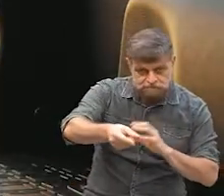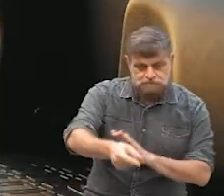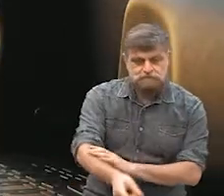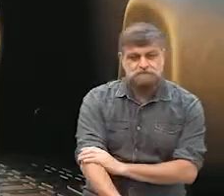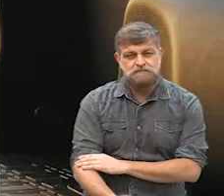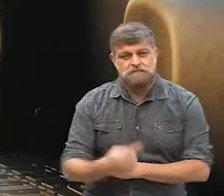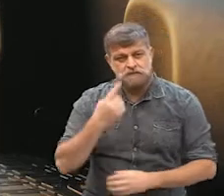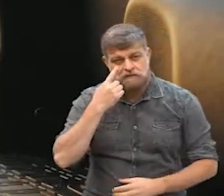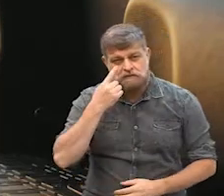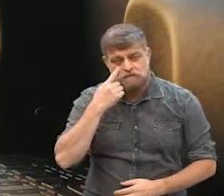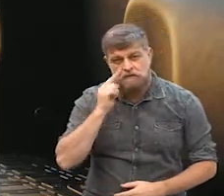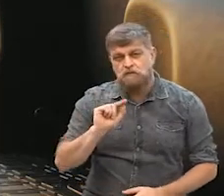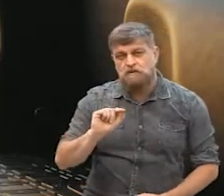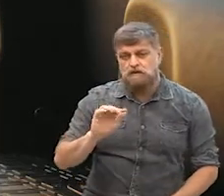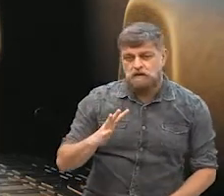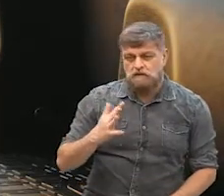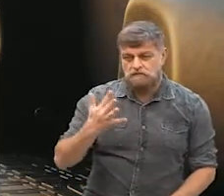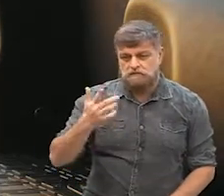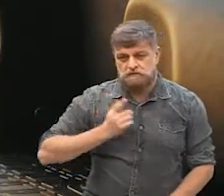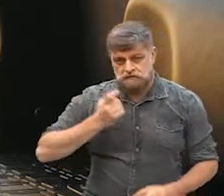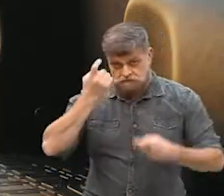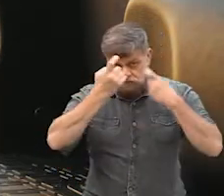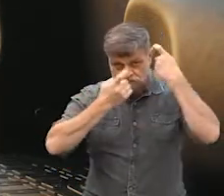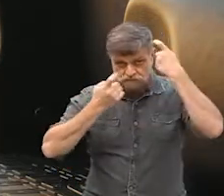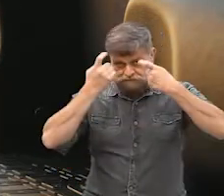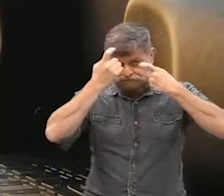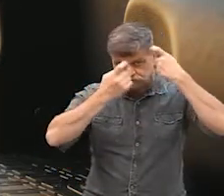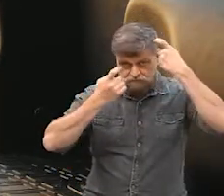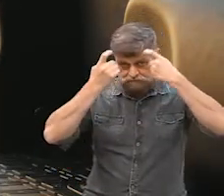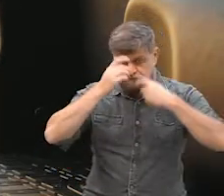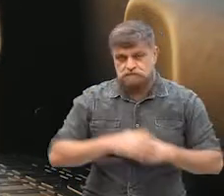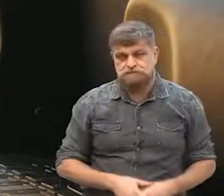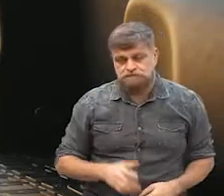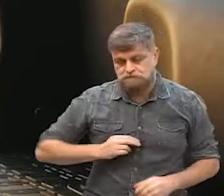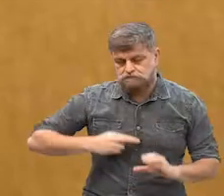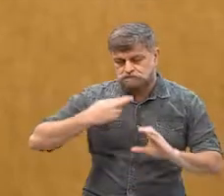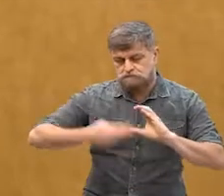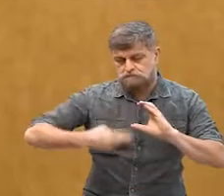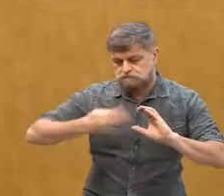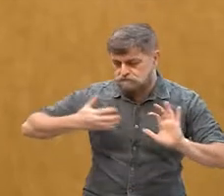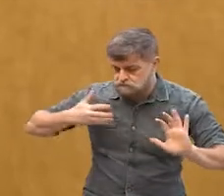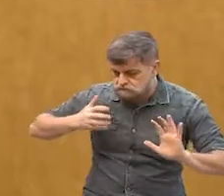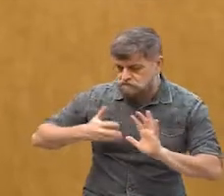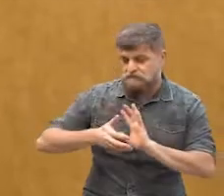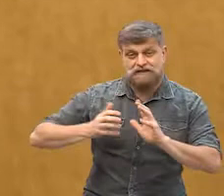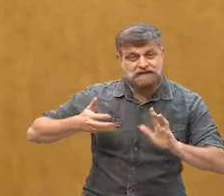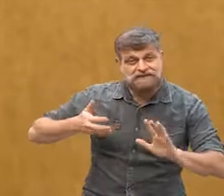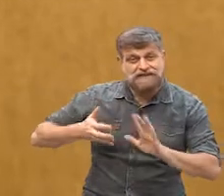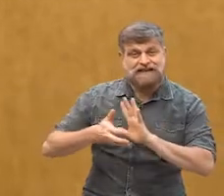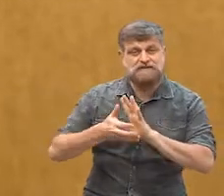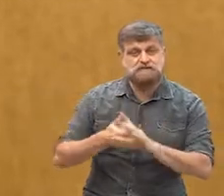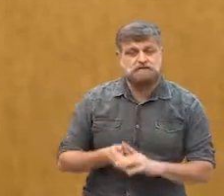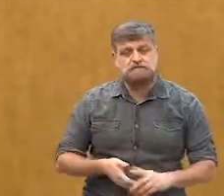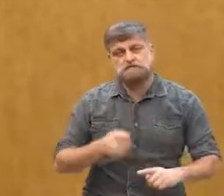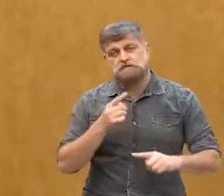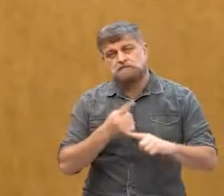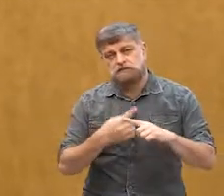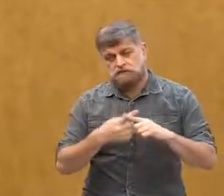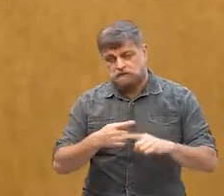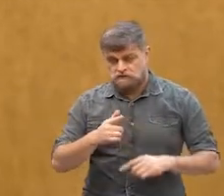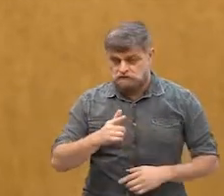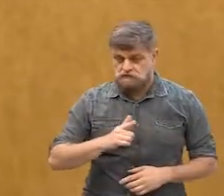tem visto ultimamente, uma grande preocupação com a reciclagem, porque